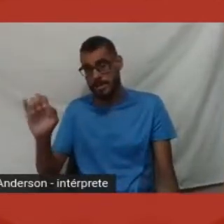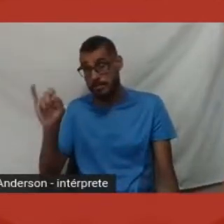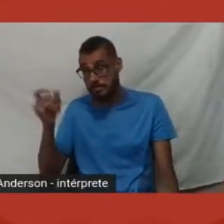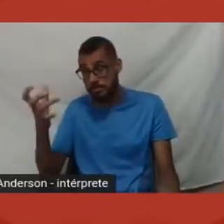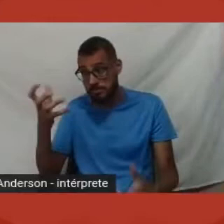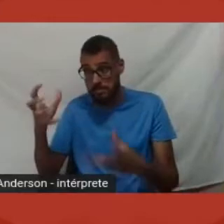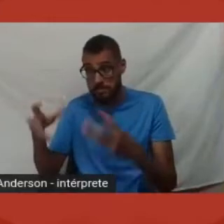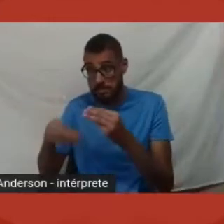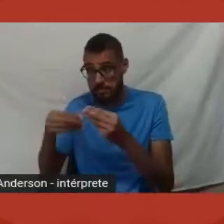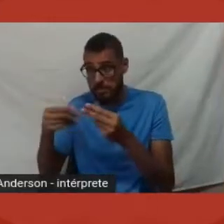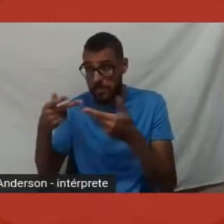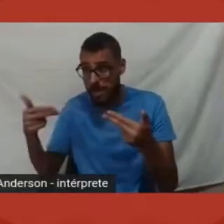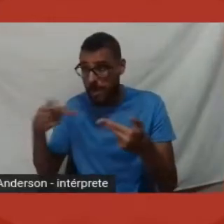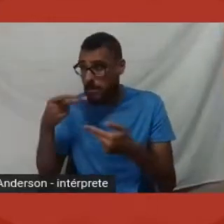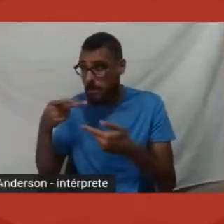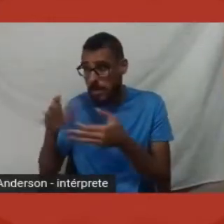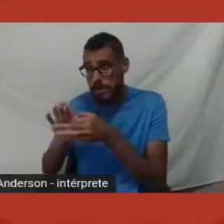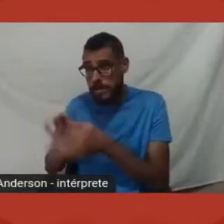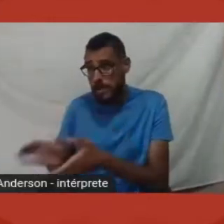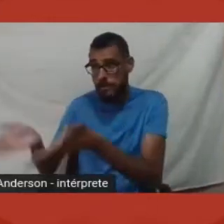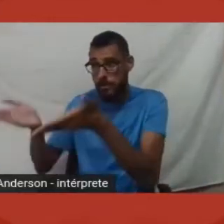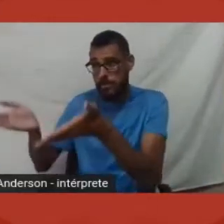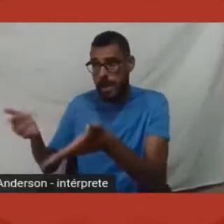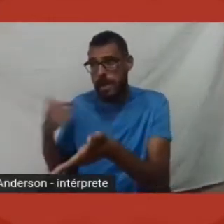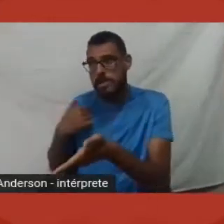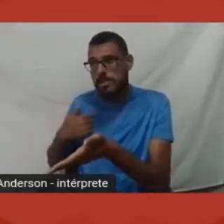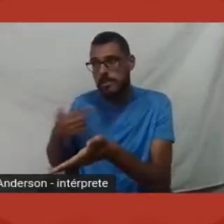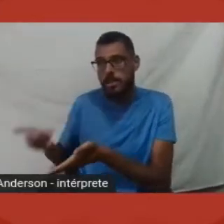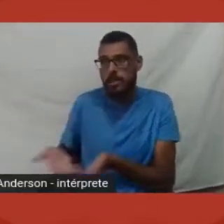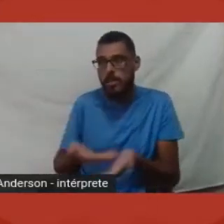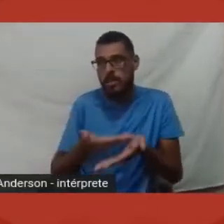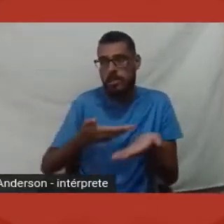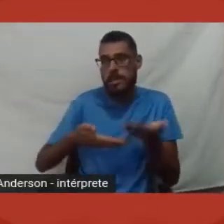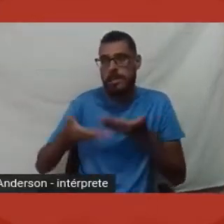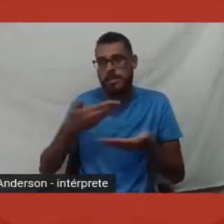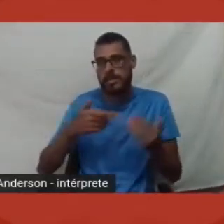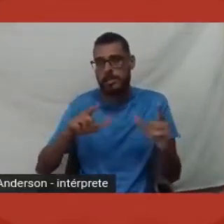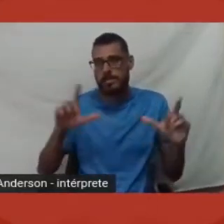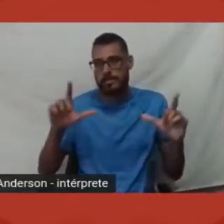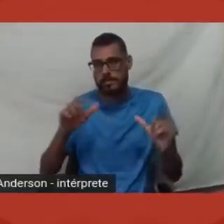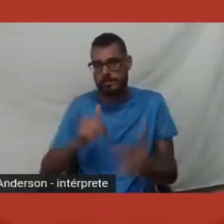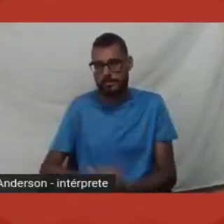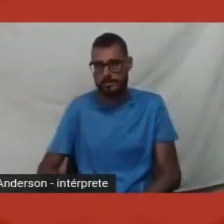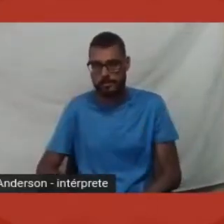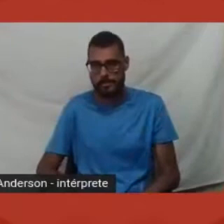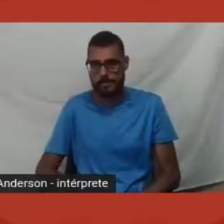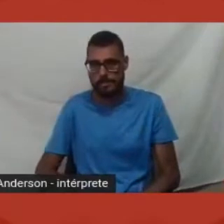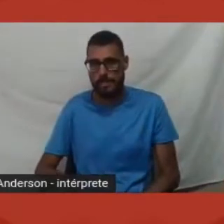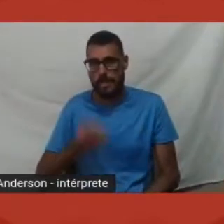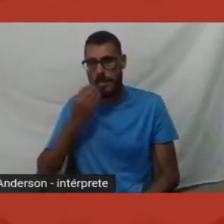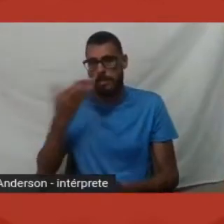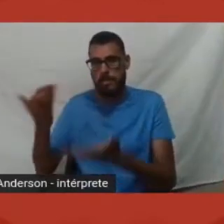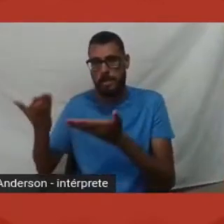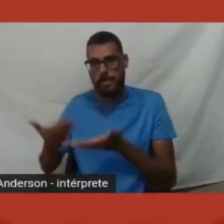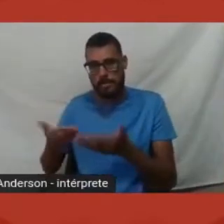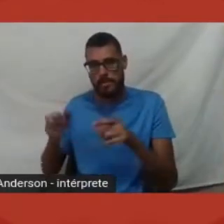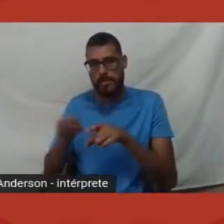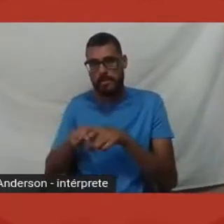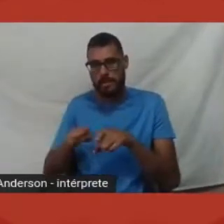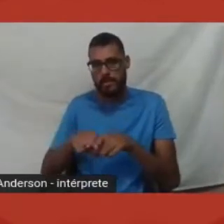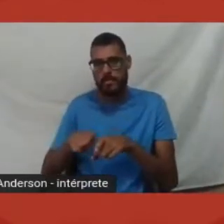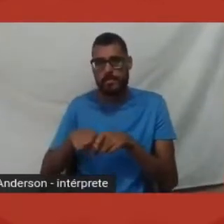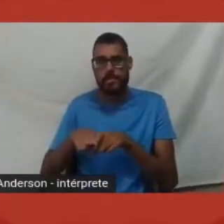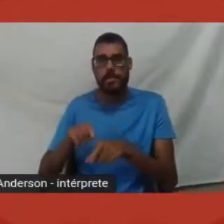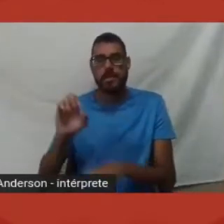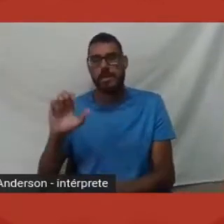coisa, professor, fique à vontade. Eu vou compartilhar aqui então a tela da situação problema, tá? Sejam bem-vindos aí, então, também, Elza e